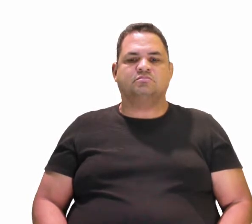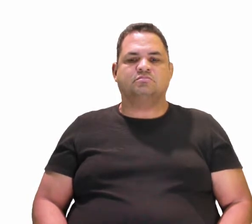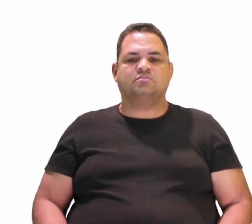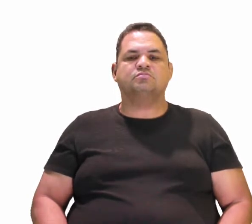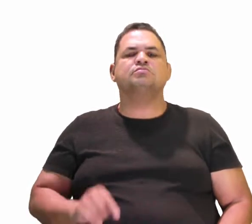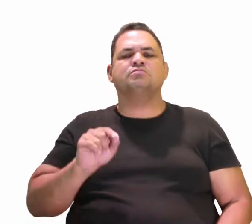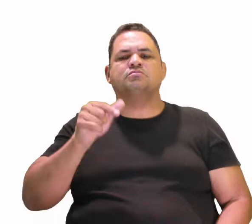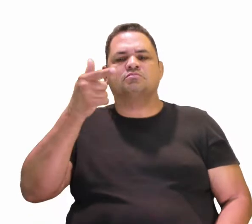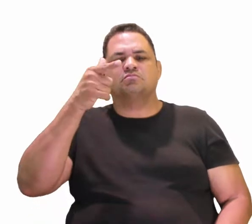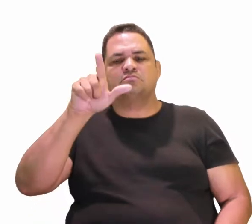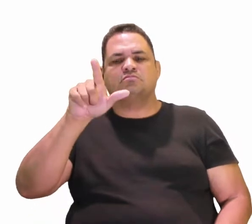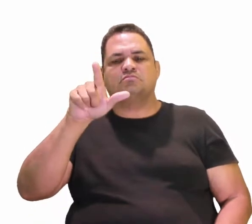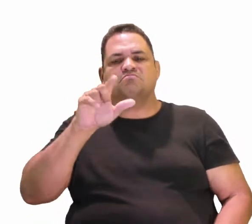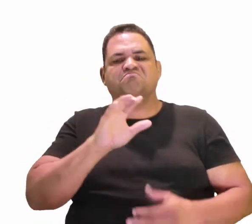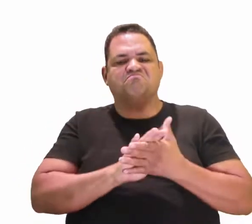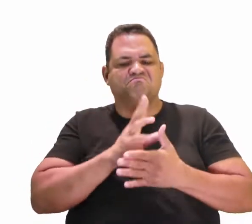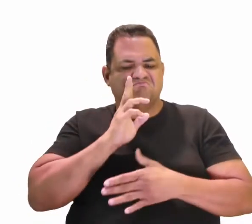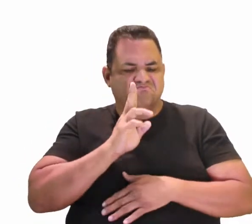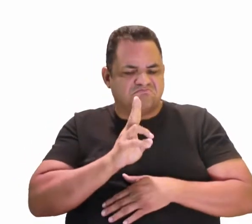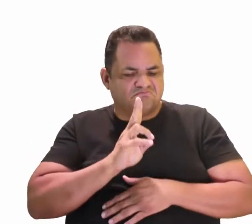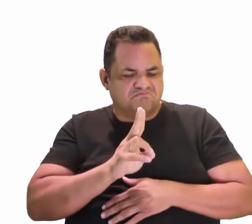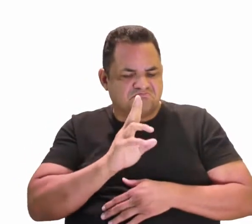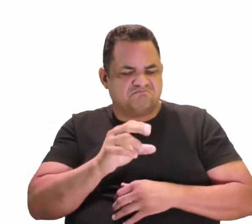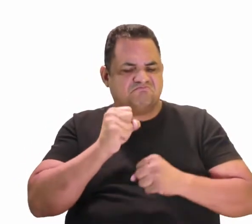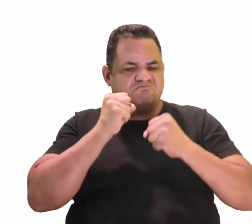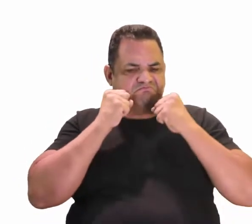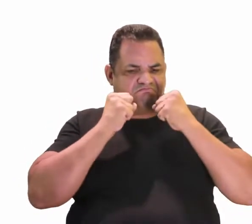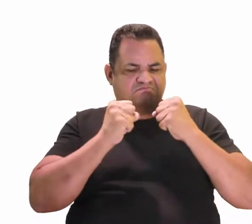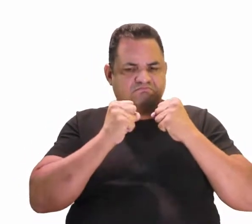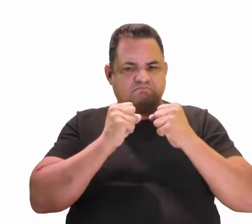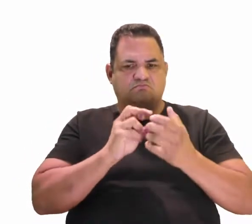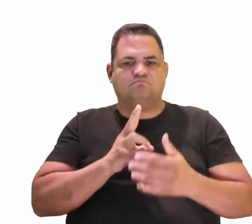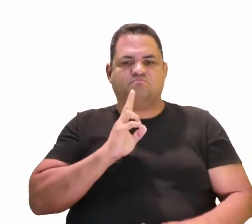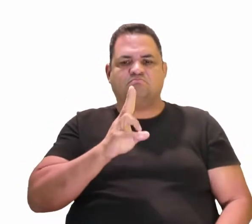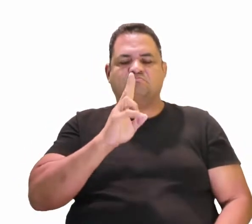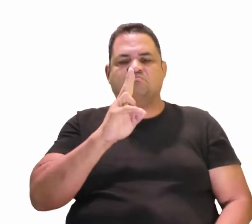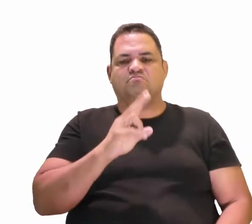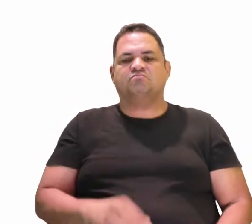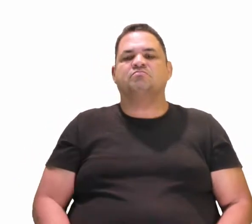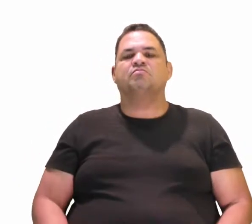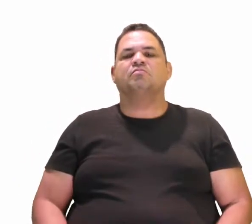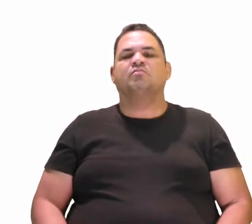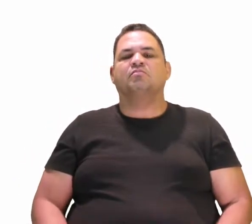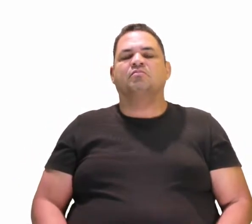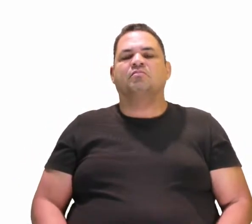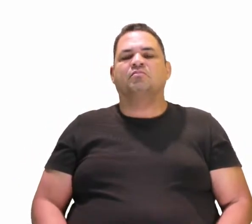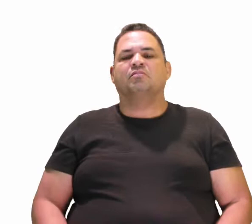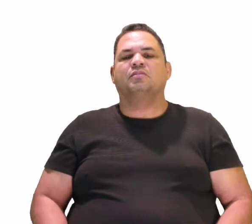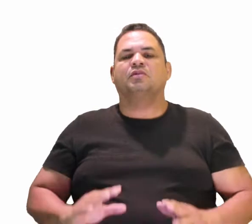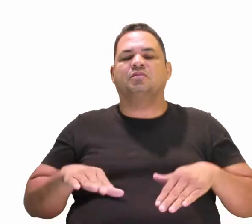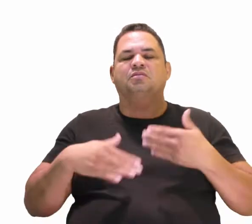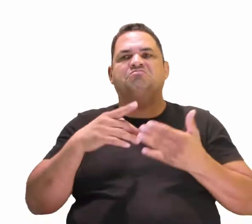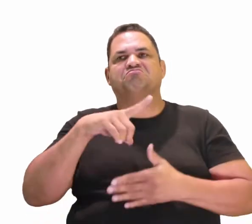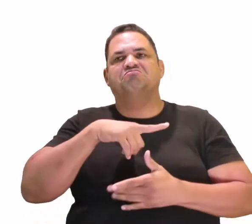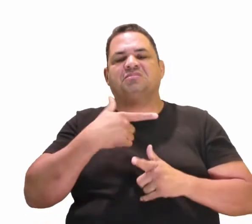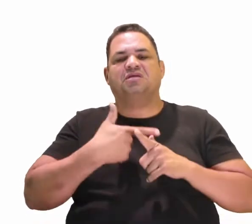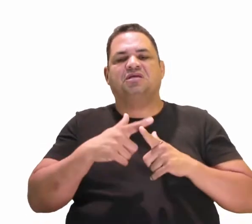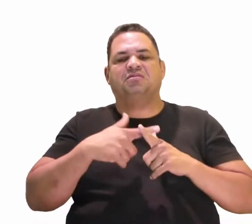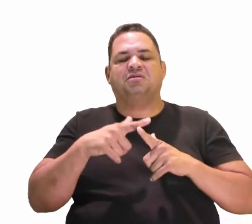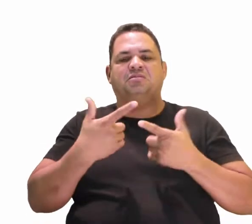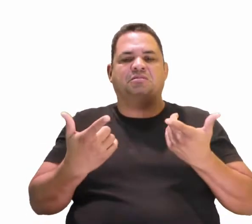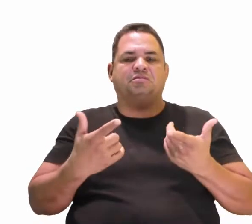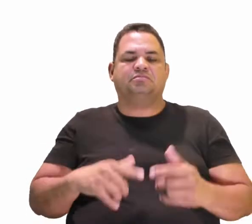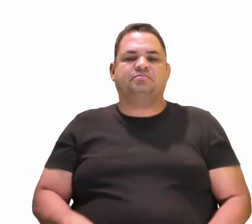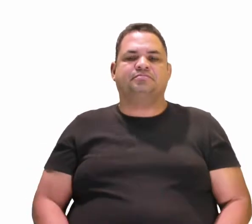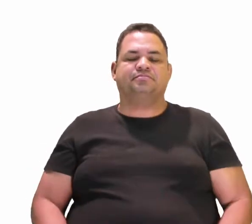Você consegue aí segurar firme, aguentar firme, segurar as pontas, sempre quando acontece um problema com